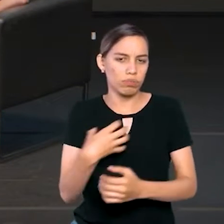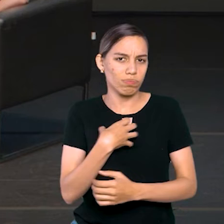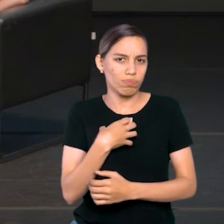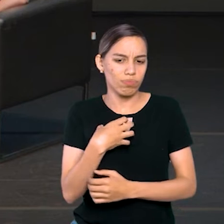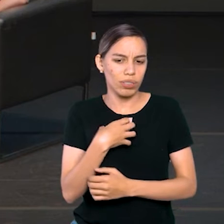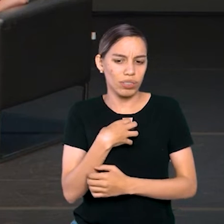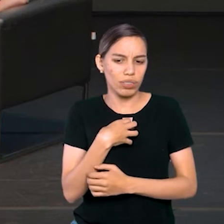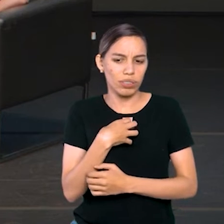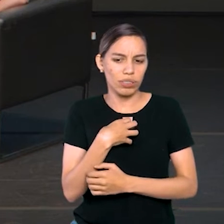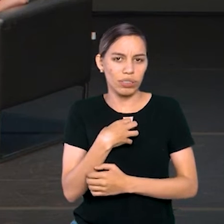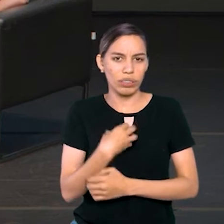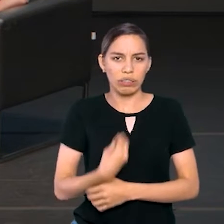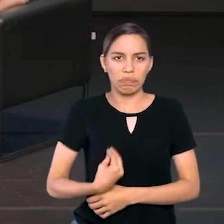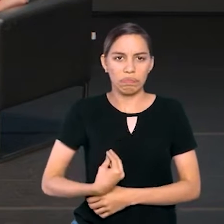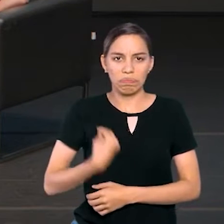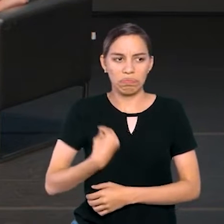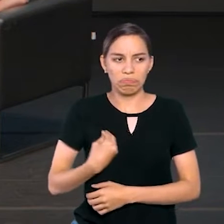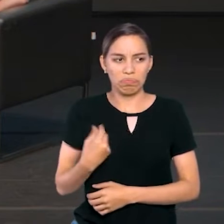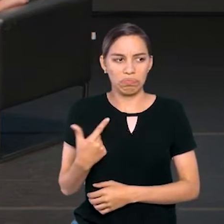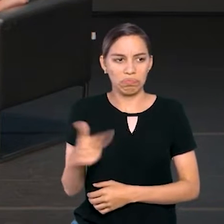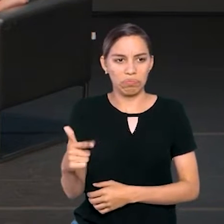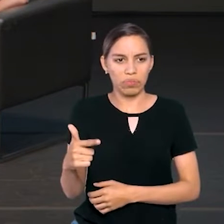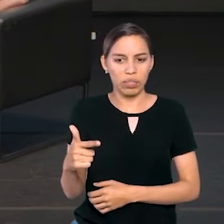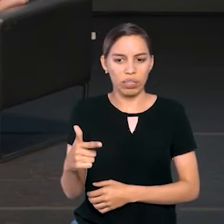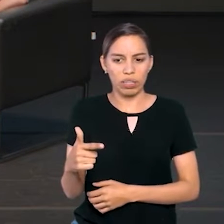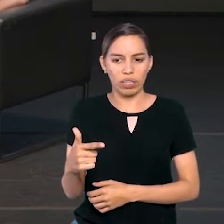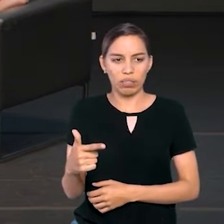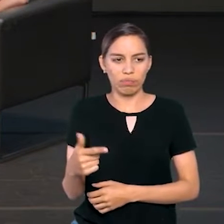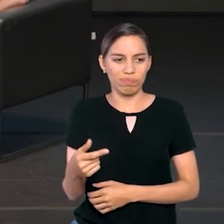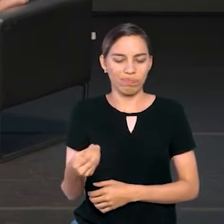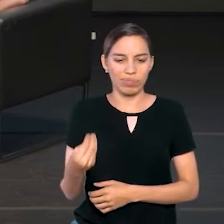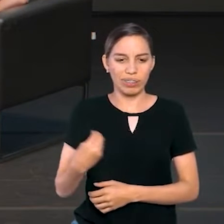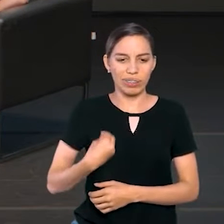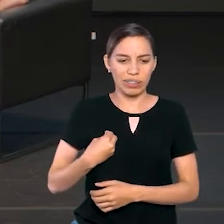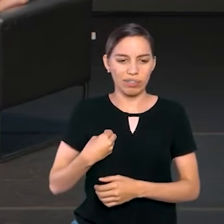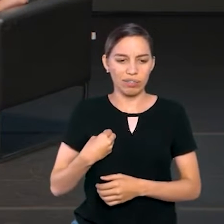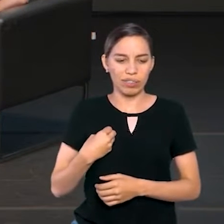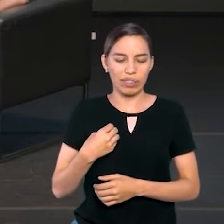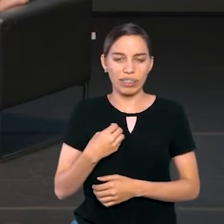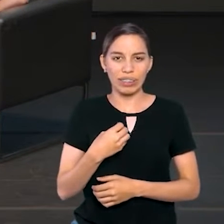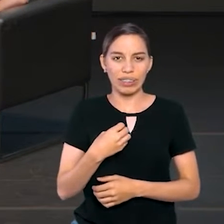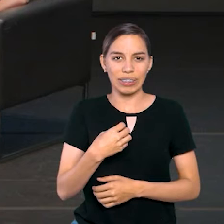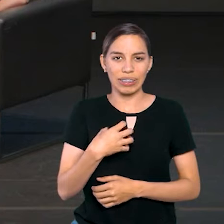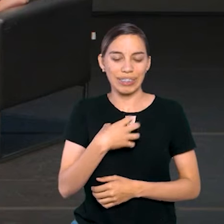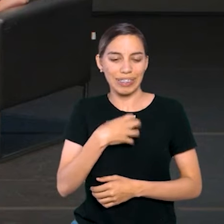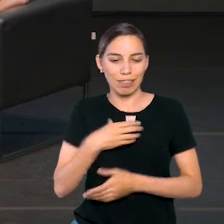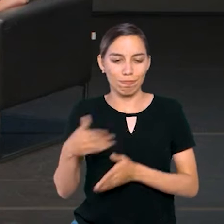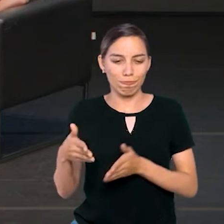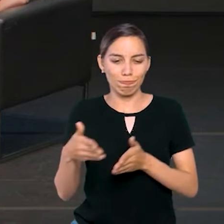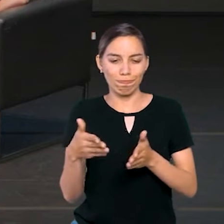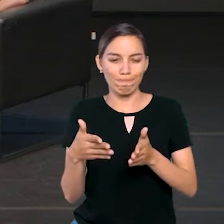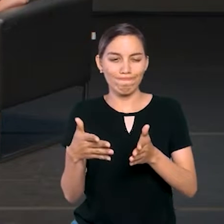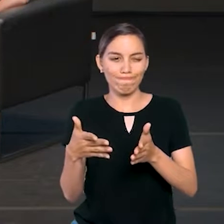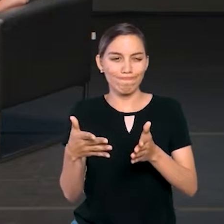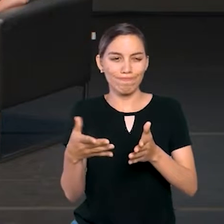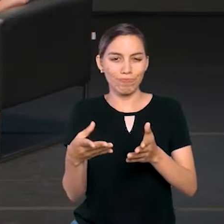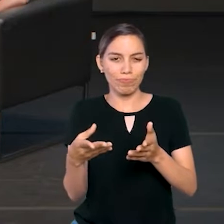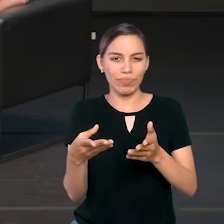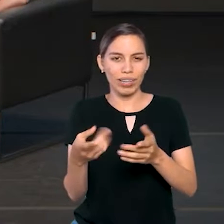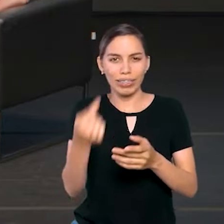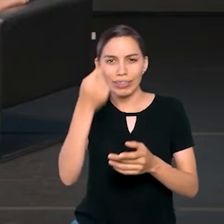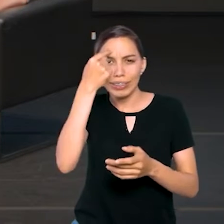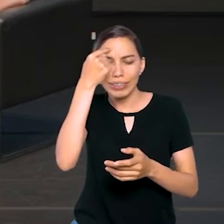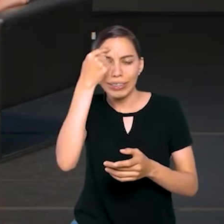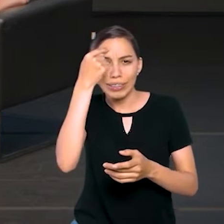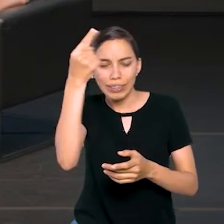sem repertório para lidar com as tragédias de clima e com a ausência também de